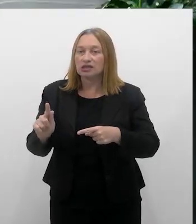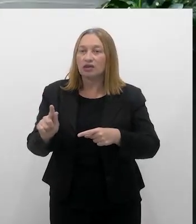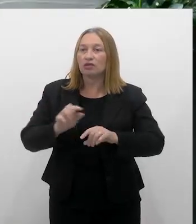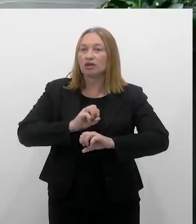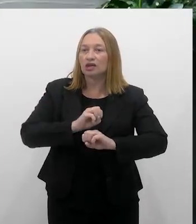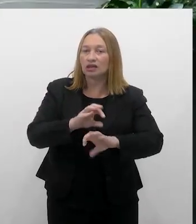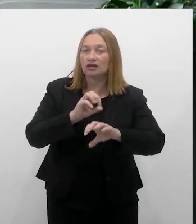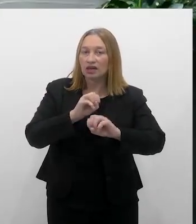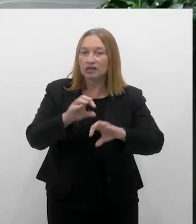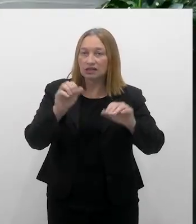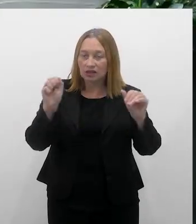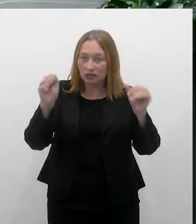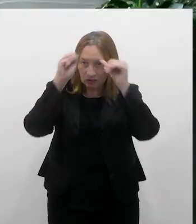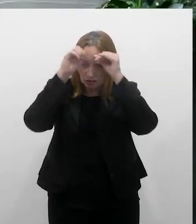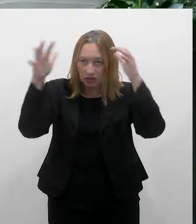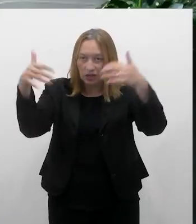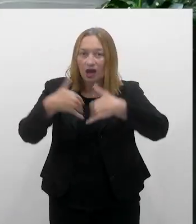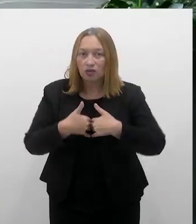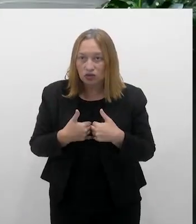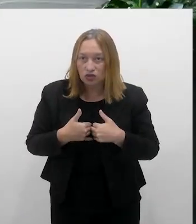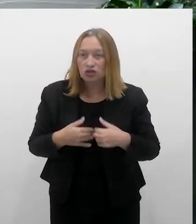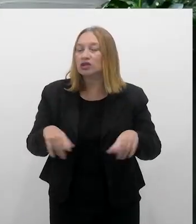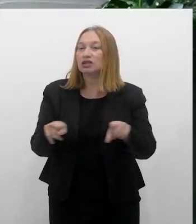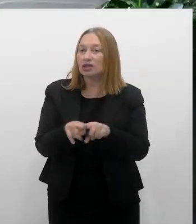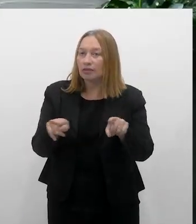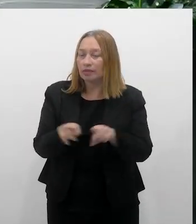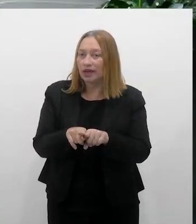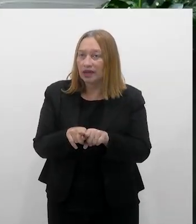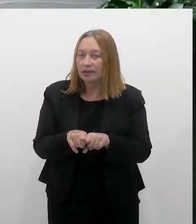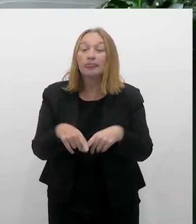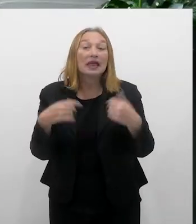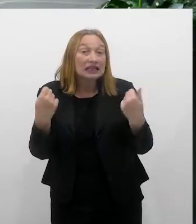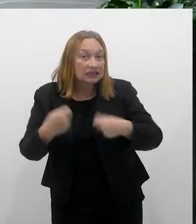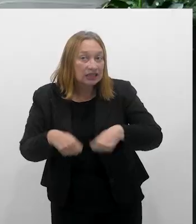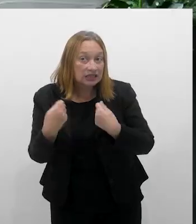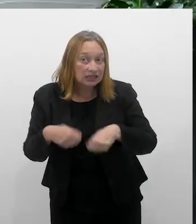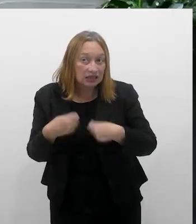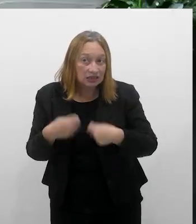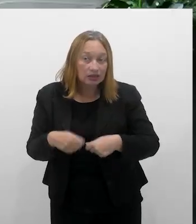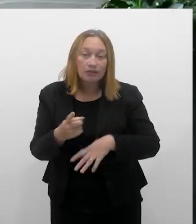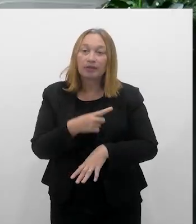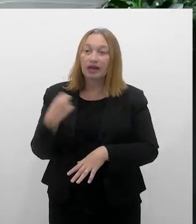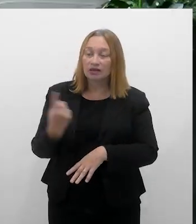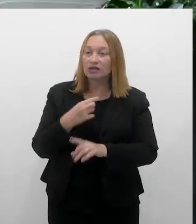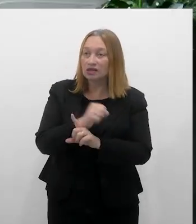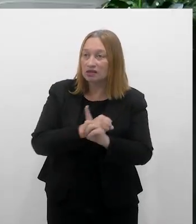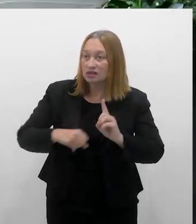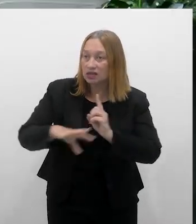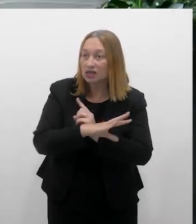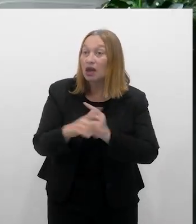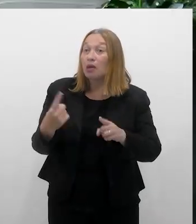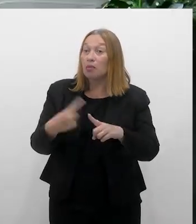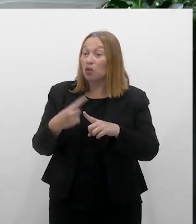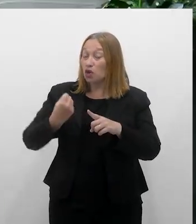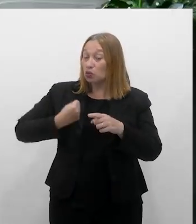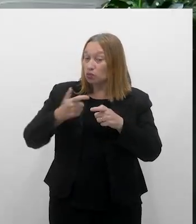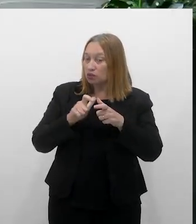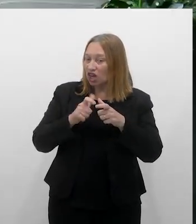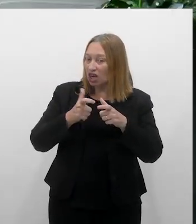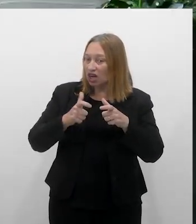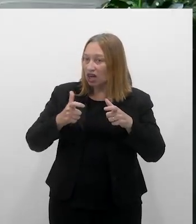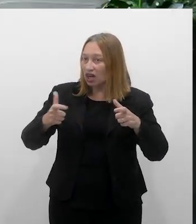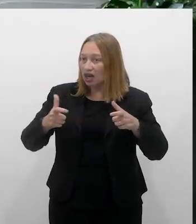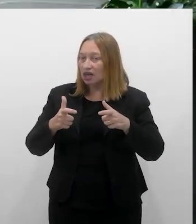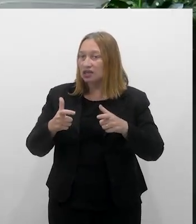Então, os nossos professores se especializam agora nessa educação autista tão contemporânea, tão necessária para a nossa sociedade.